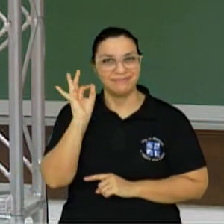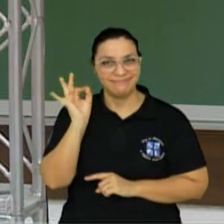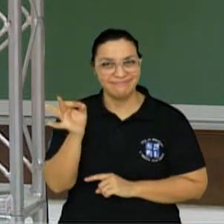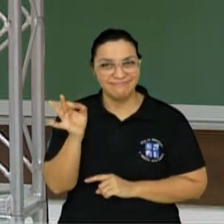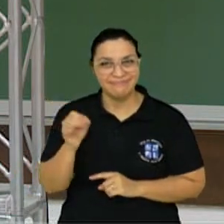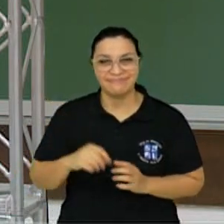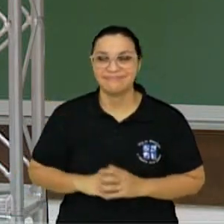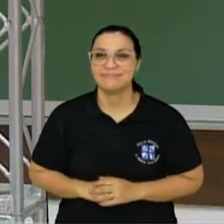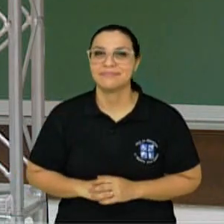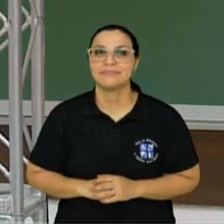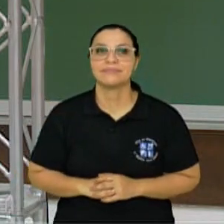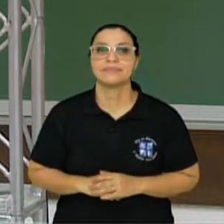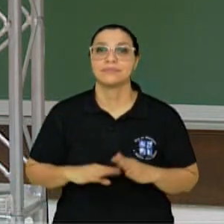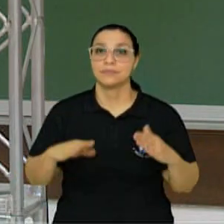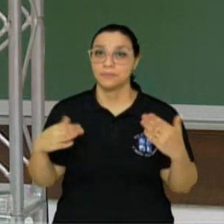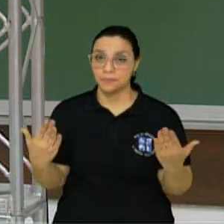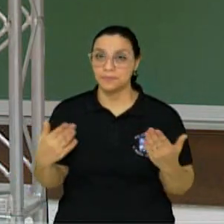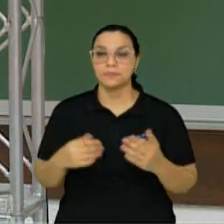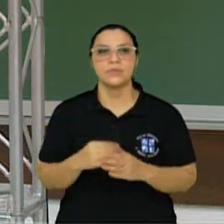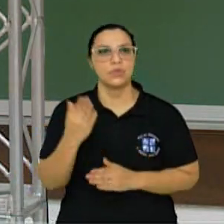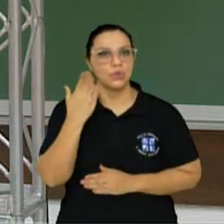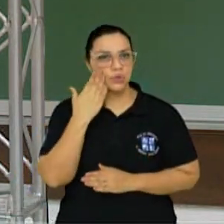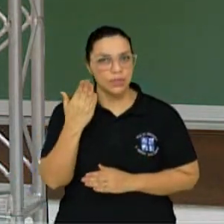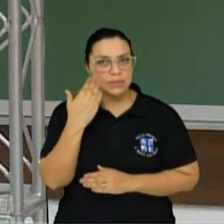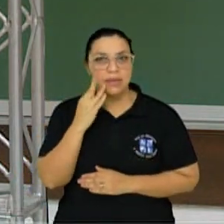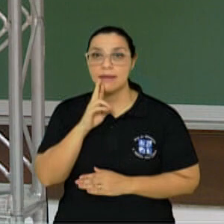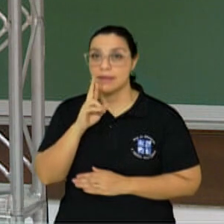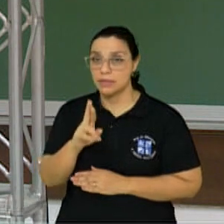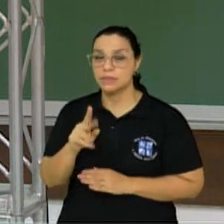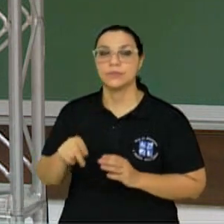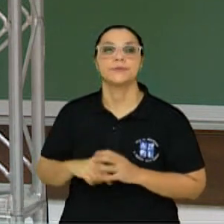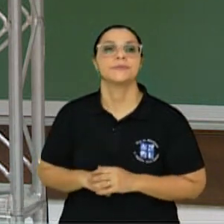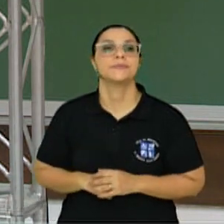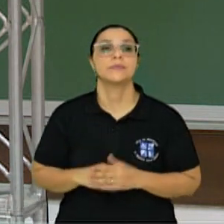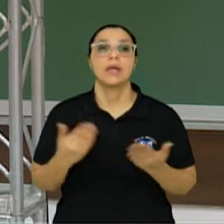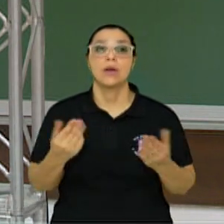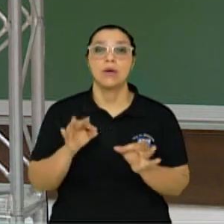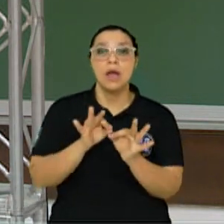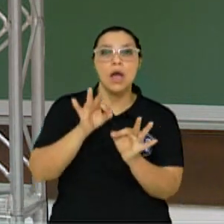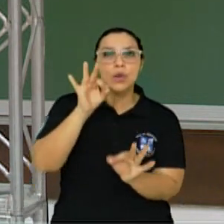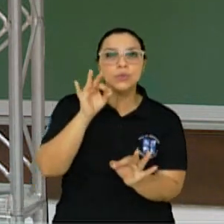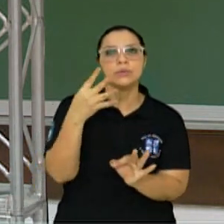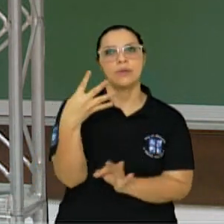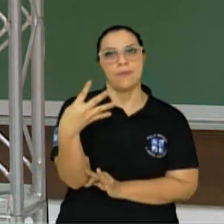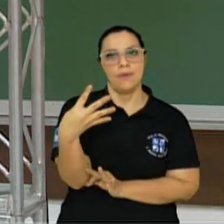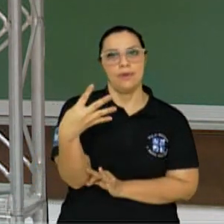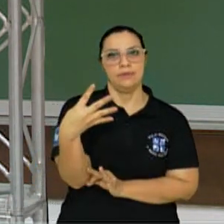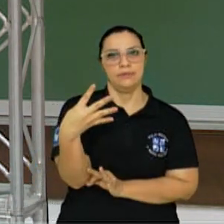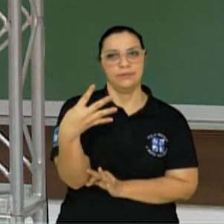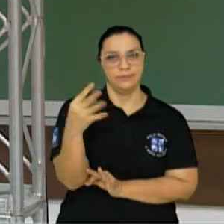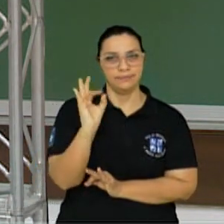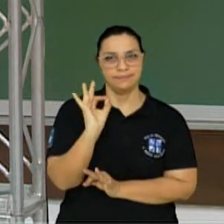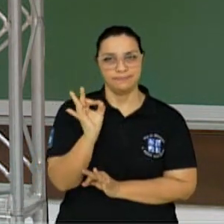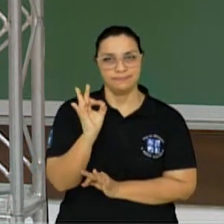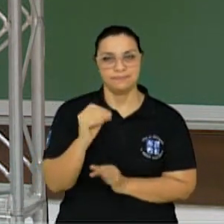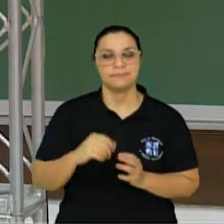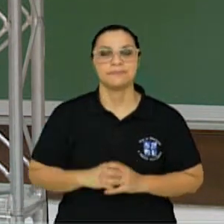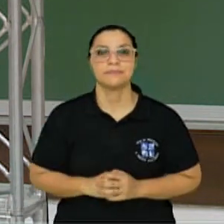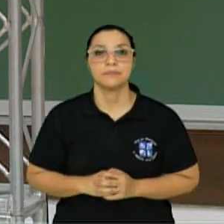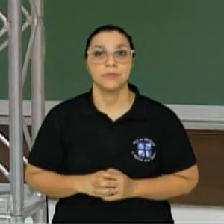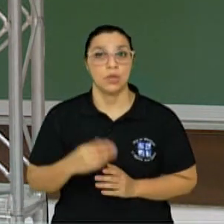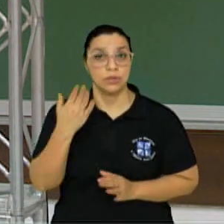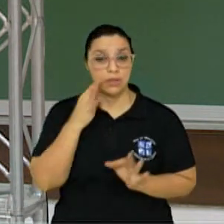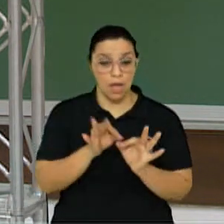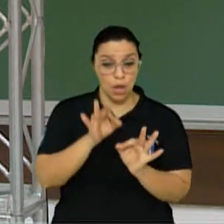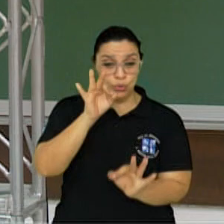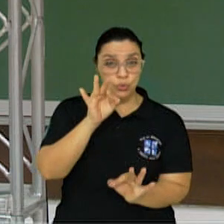64. Então, já tirei isso aqui do enunciado. A altura da pirâmide vale 4. A altura